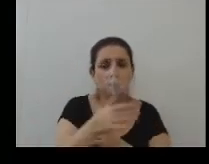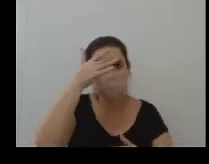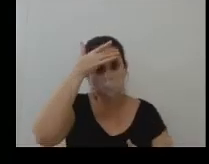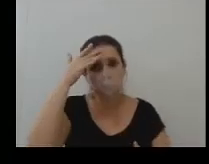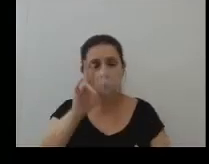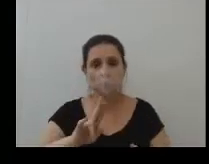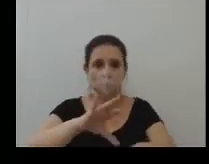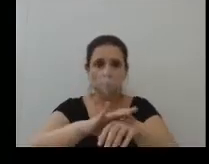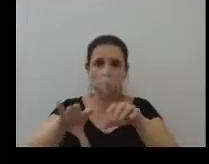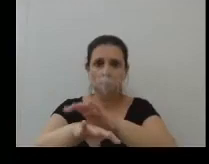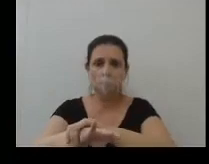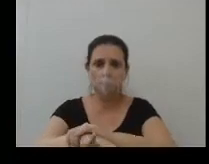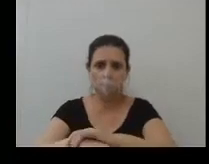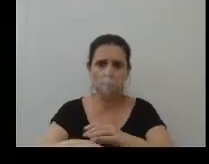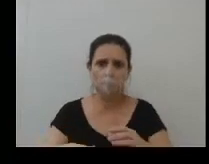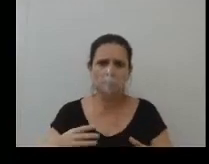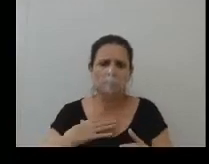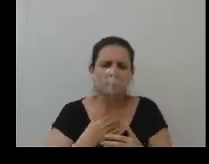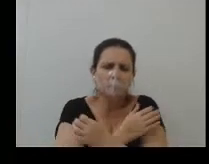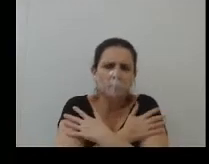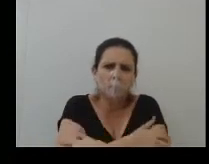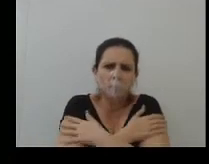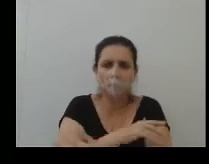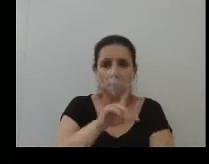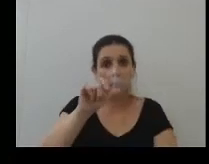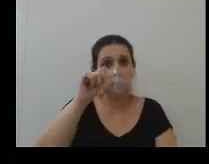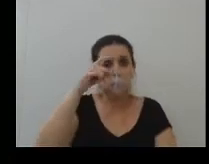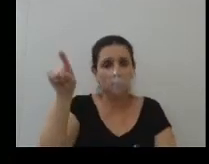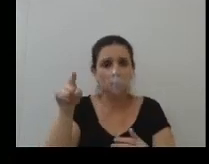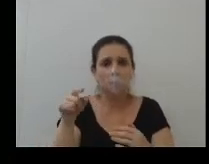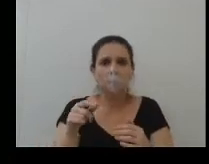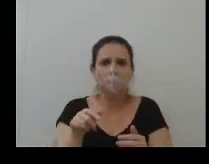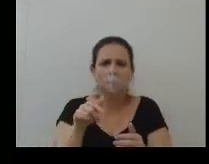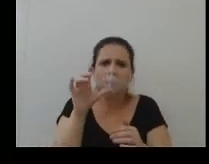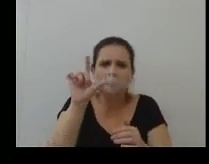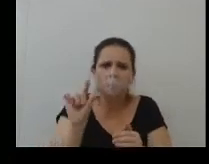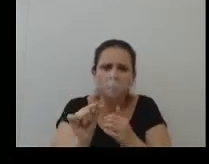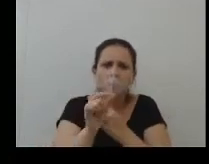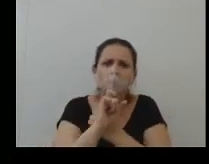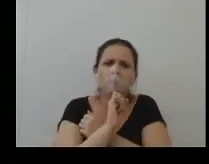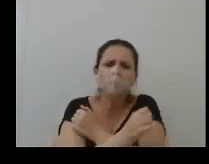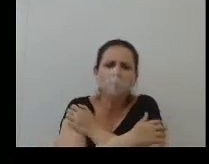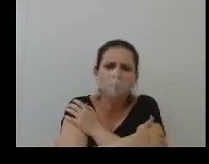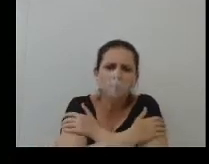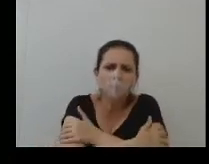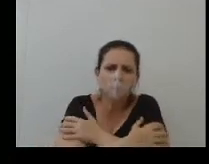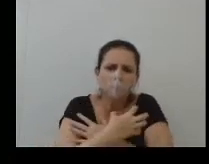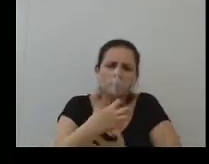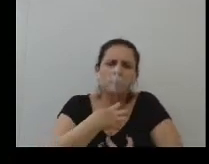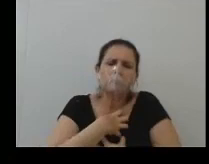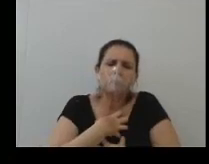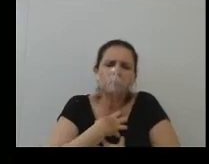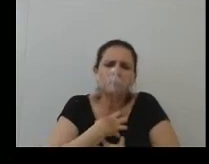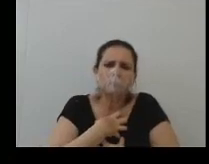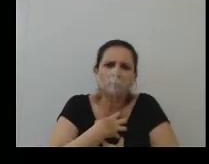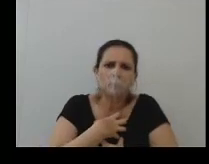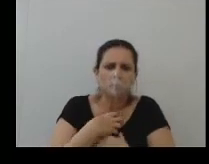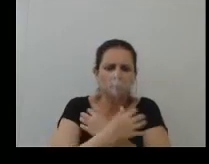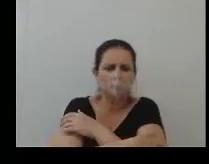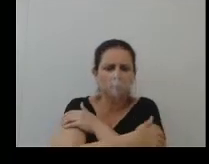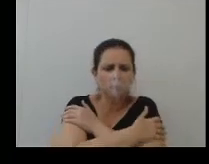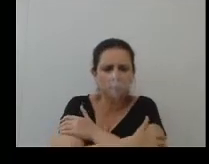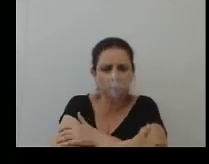utilizam casacos ou blusas de lã, com o intuito de minimizar a sensação de frio. Olha, sensação de